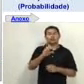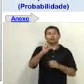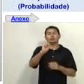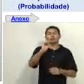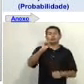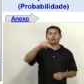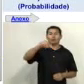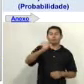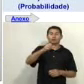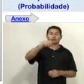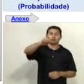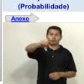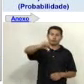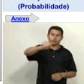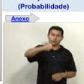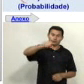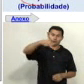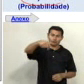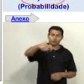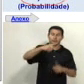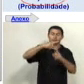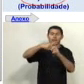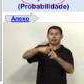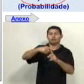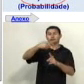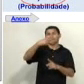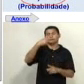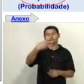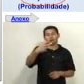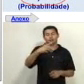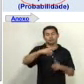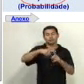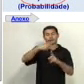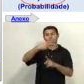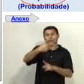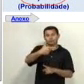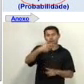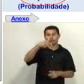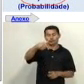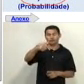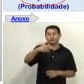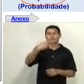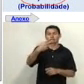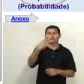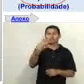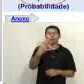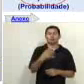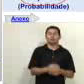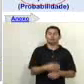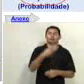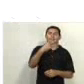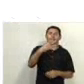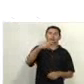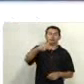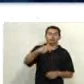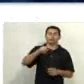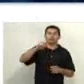soma. 9,87 com mais 3, com mais 27,34,